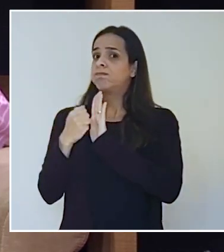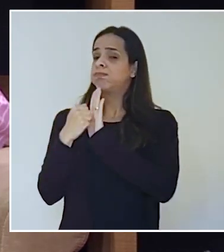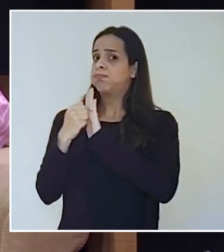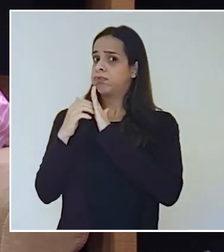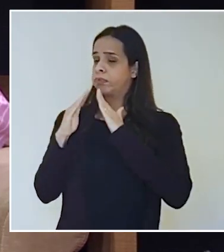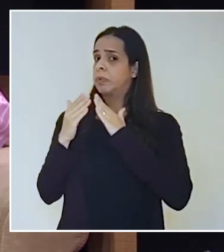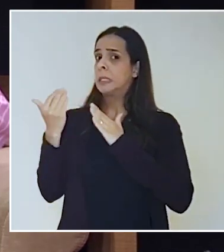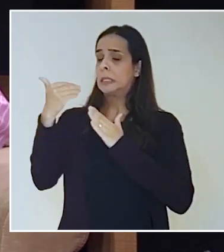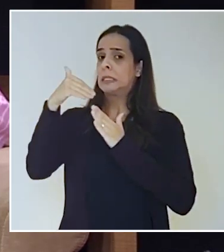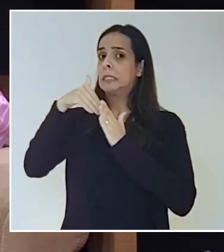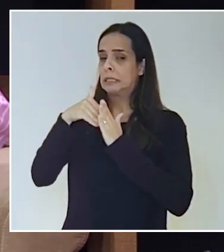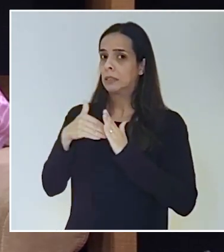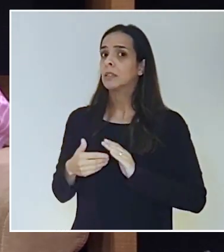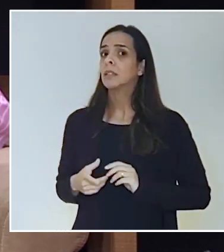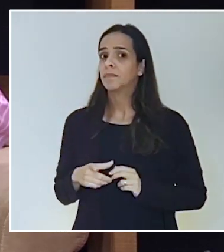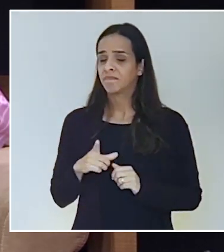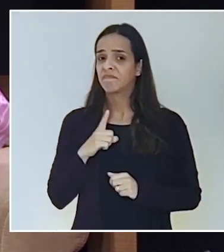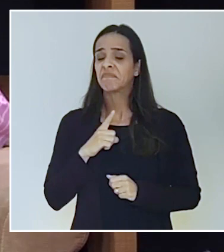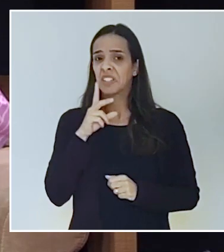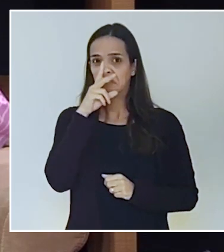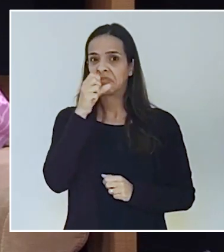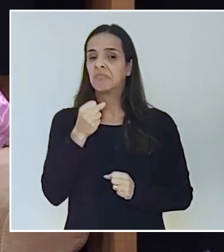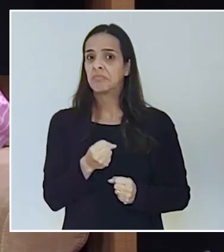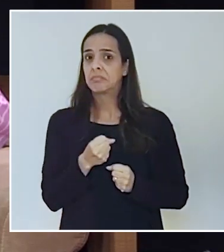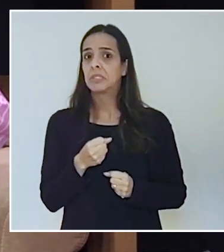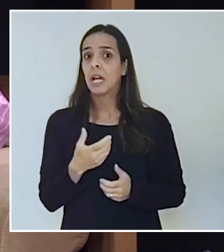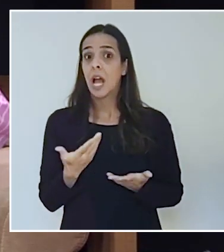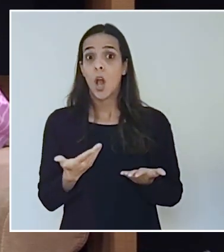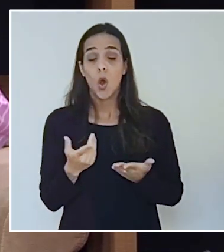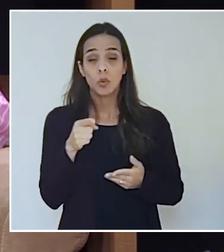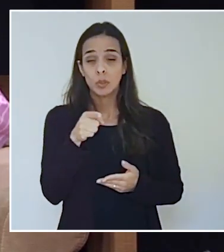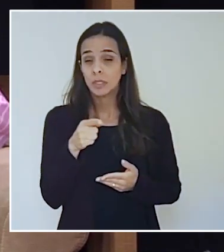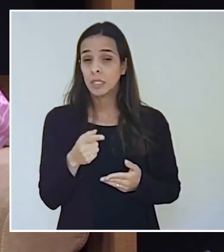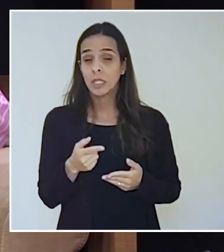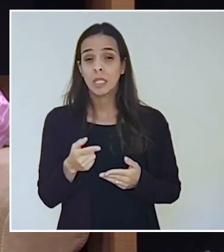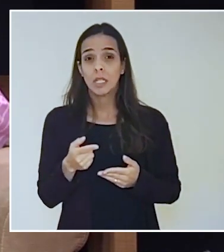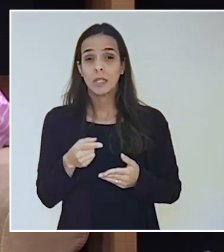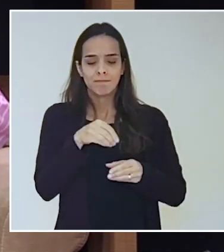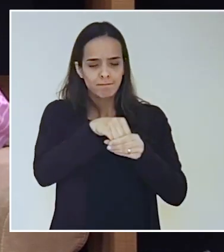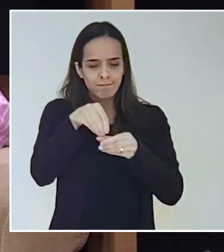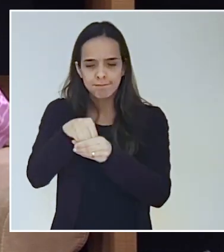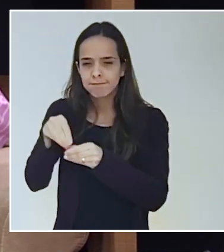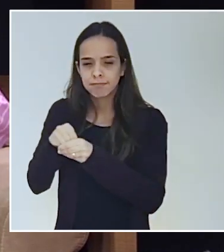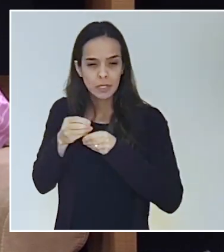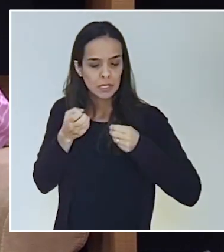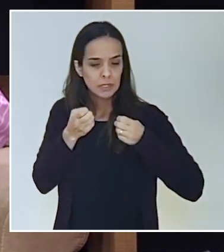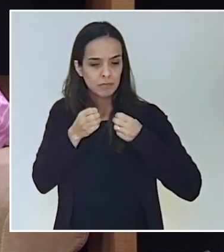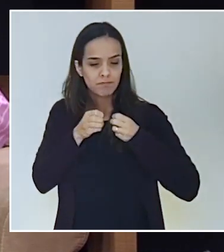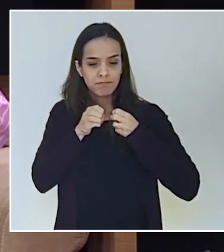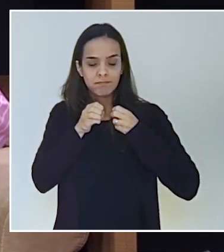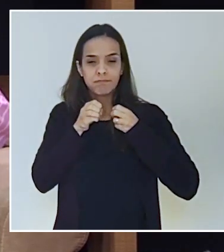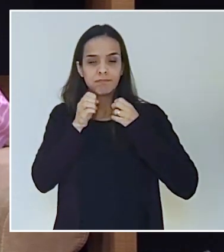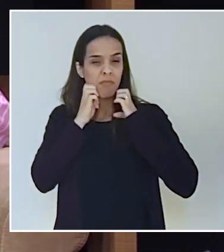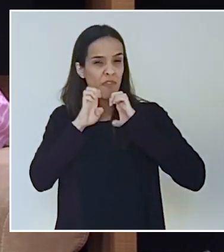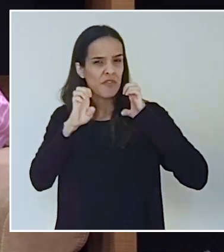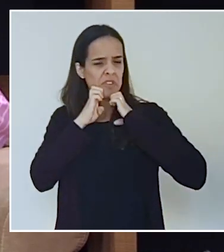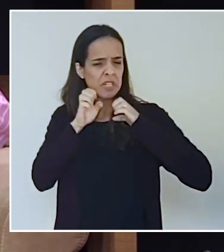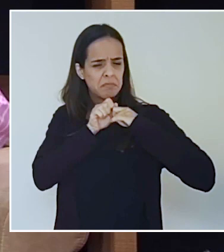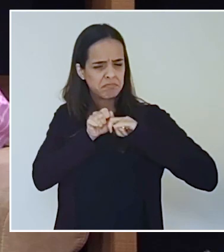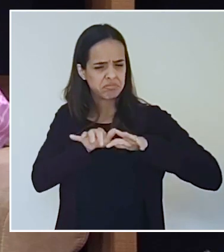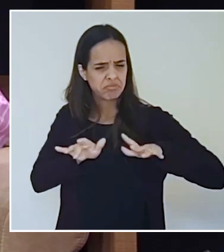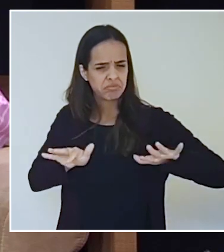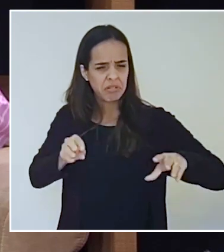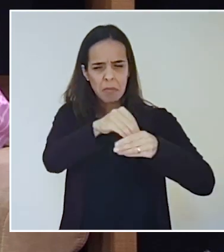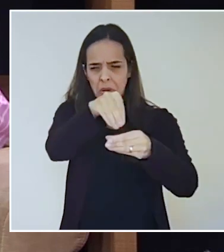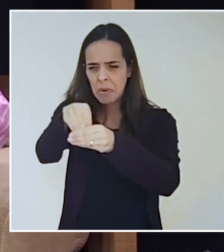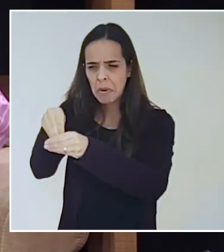hora de você, sem moderação, espalhar a semente do Evangelho. Quando os homens estão aflitos, quando